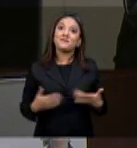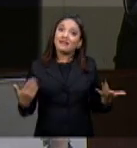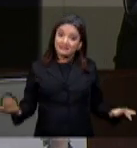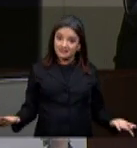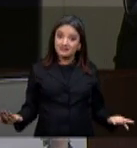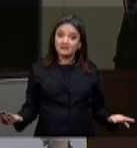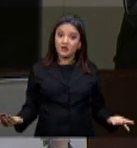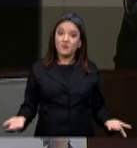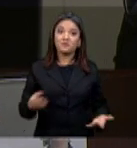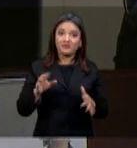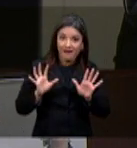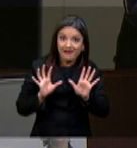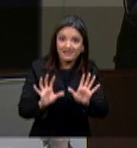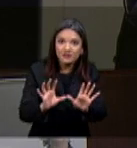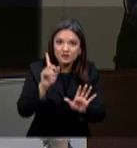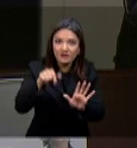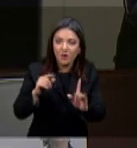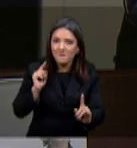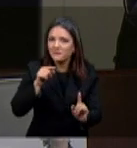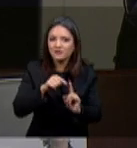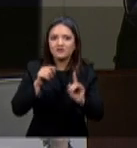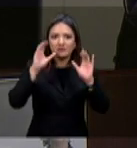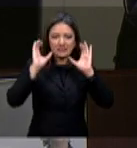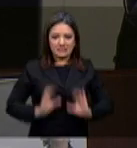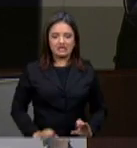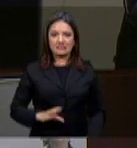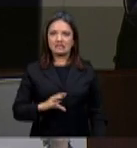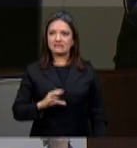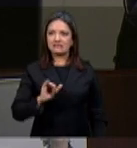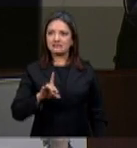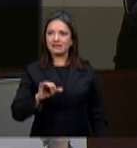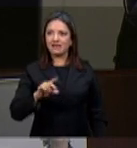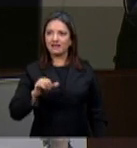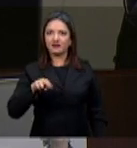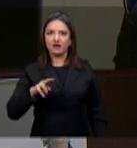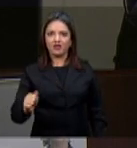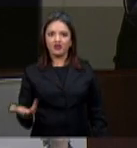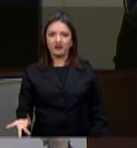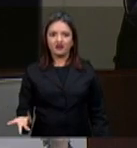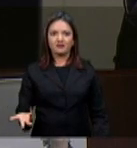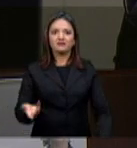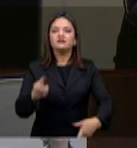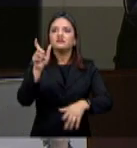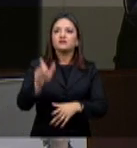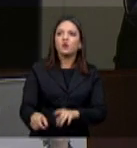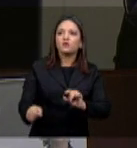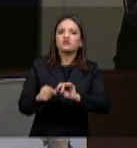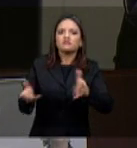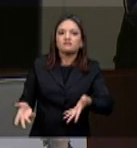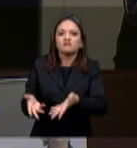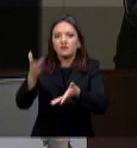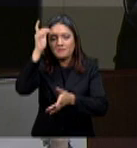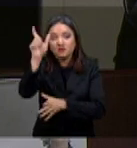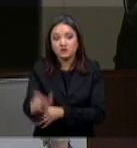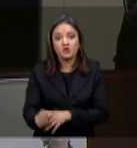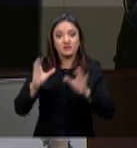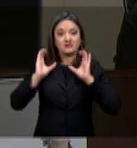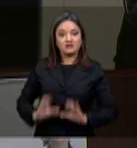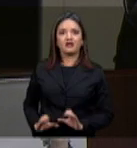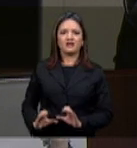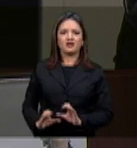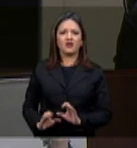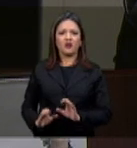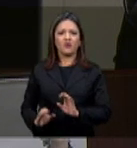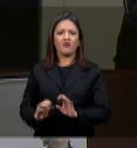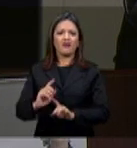de ser da cidadania. Produzamos o cidadão antes de produzirmos o transgressor, aquele que faz por merecer a punição